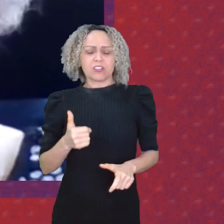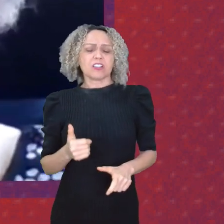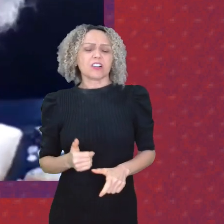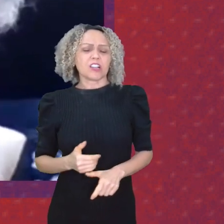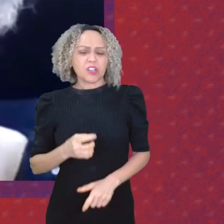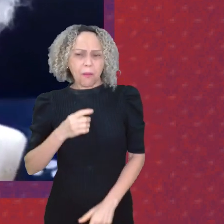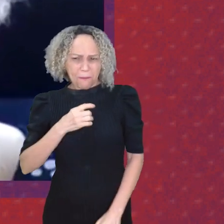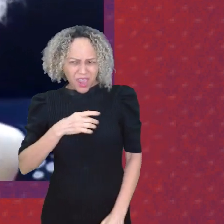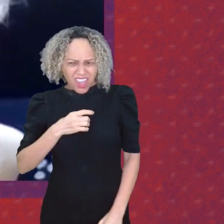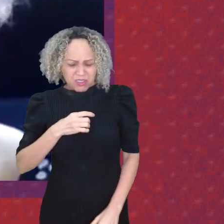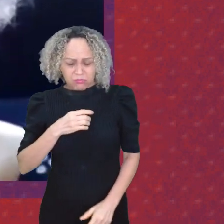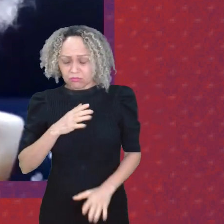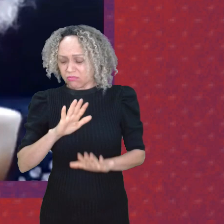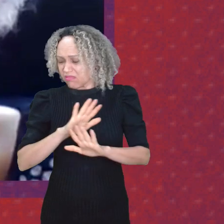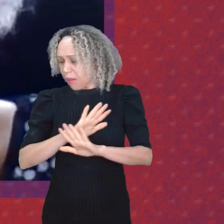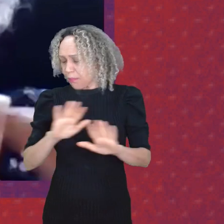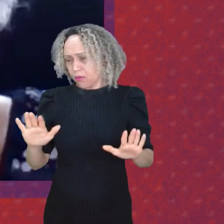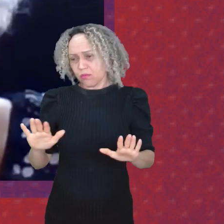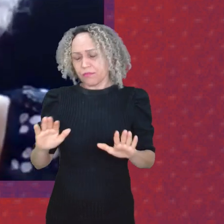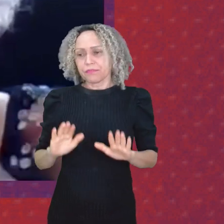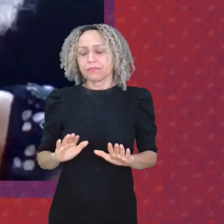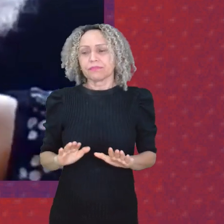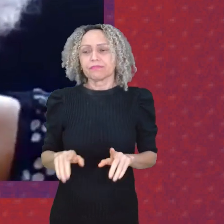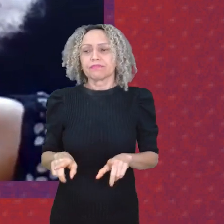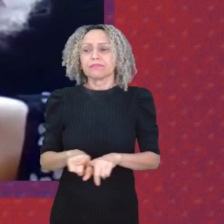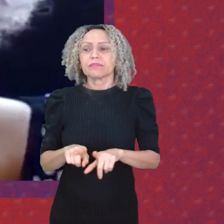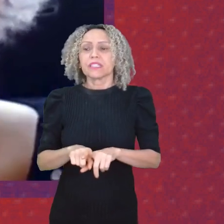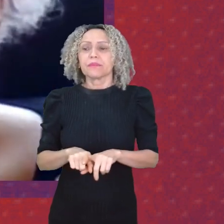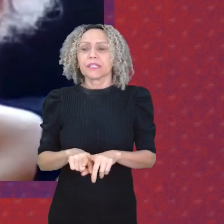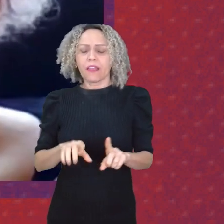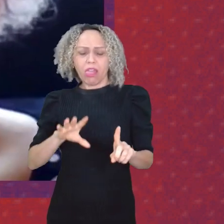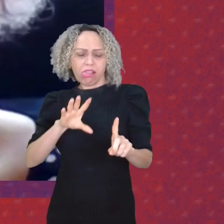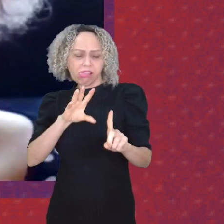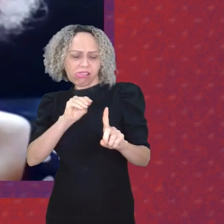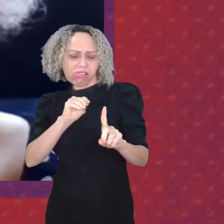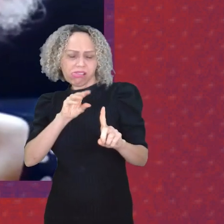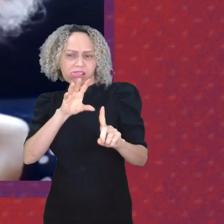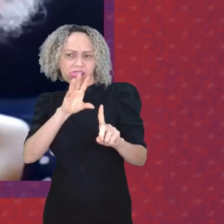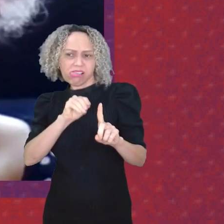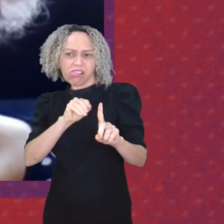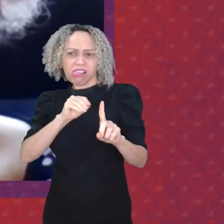E tem o assédio moral, é o que se dá no mundo do trabalho.